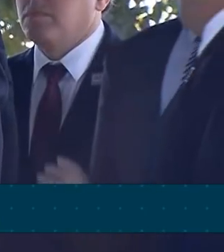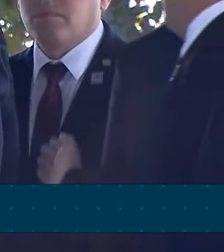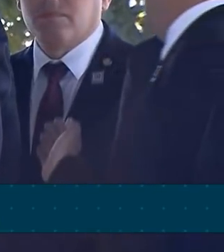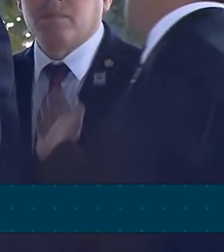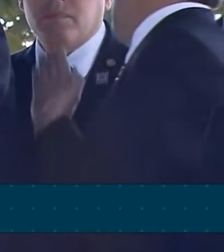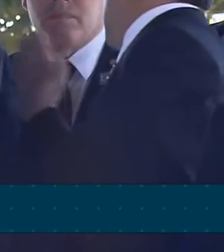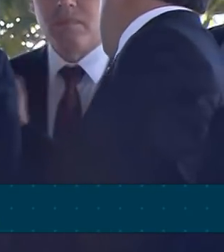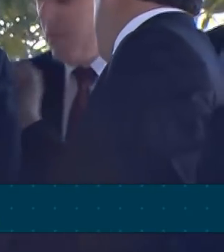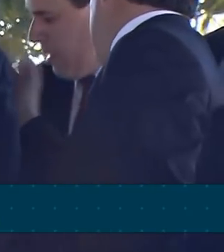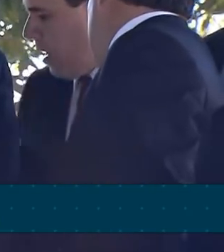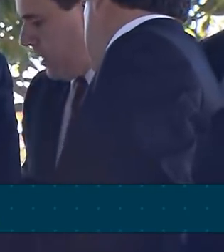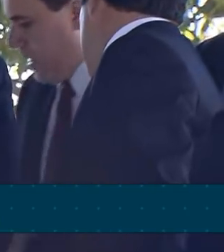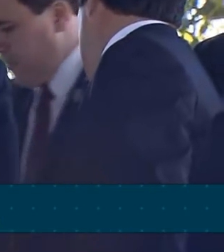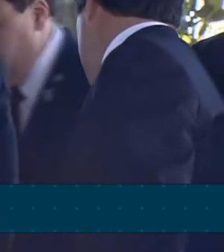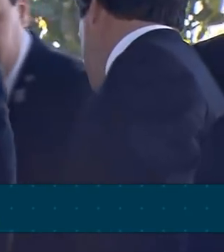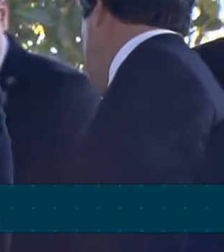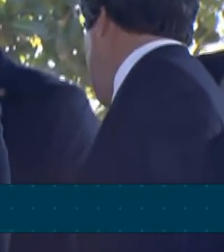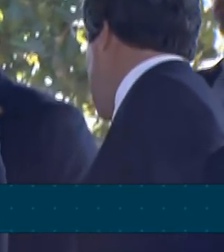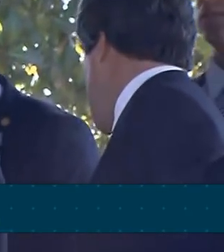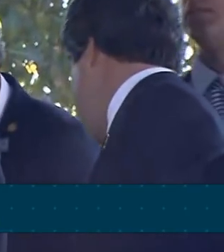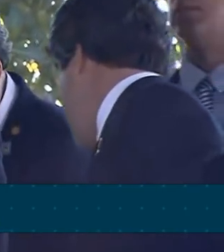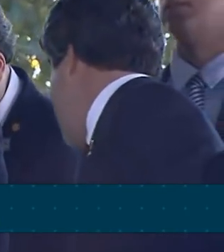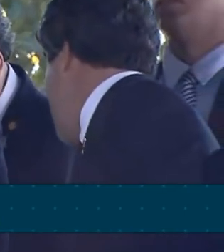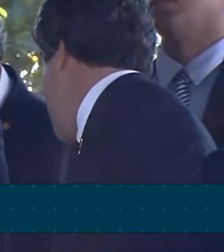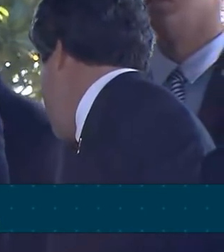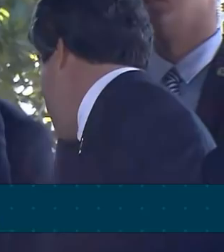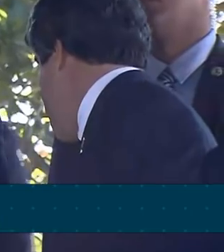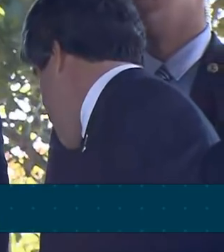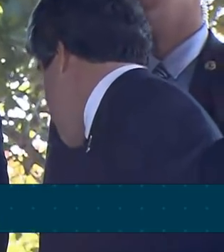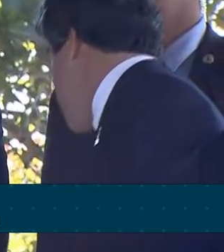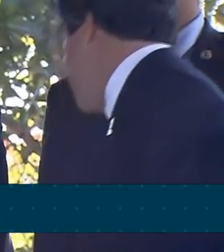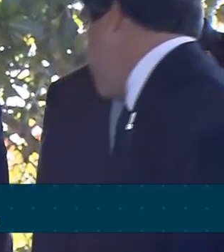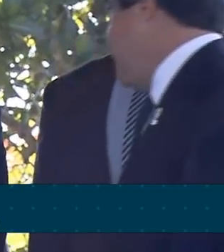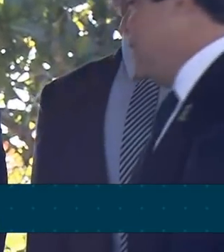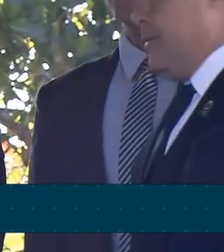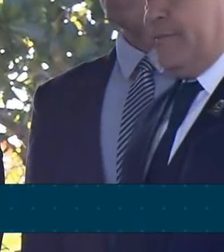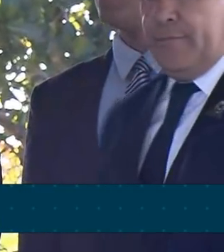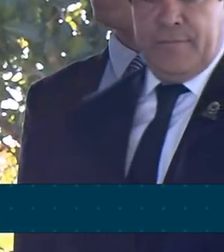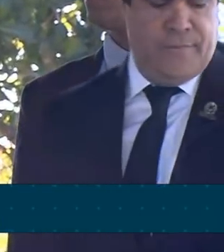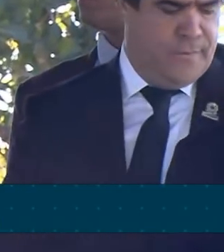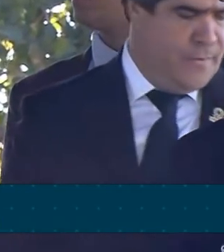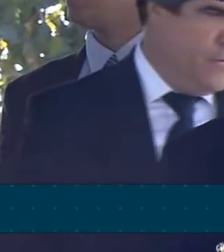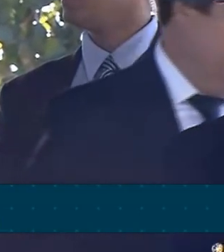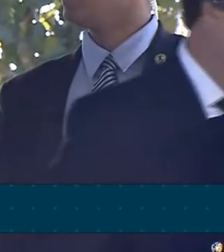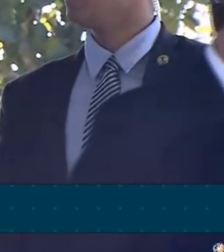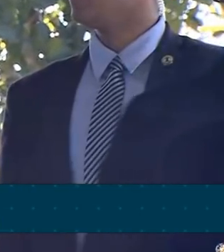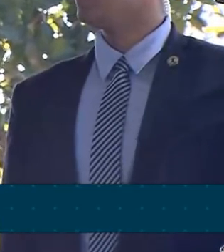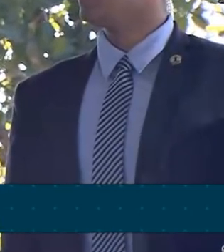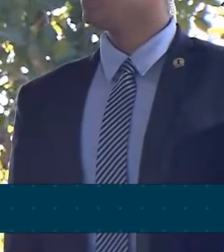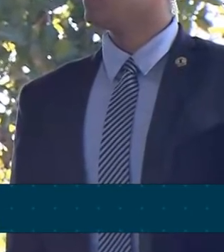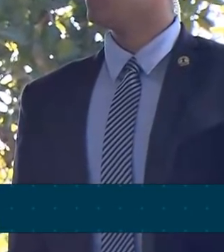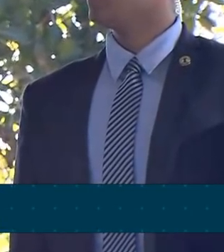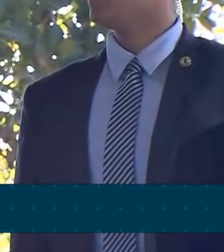prezado comandante da Marinha, Wilkes, a nossa Marinha de ontem, hoje e sempre,